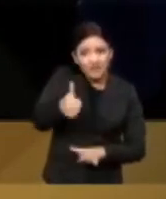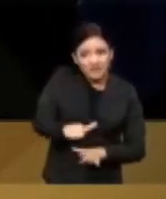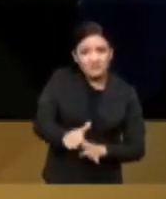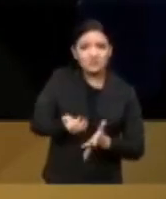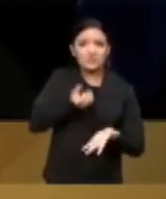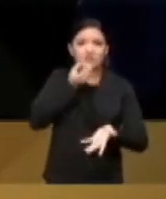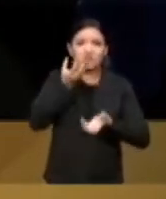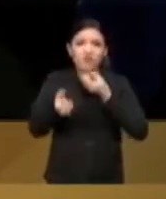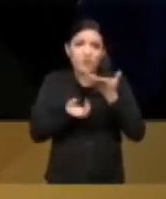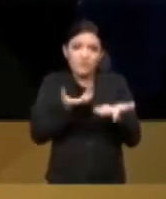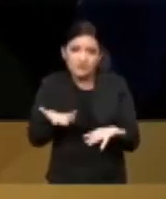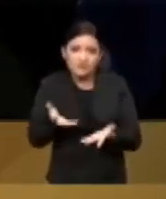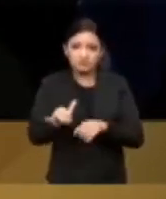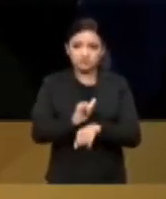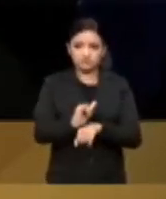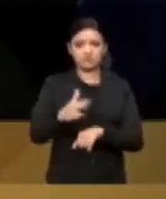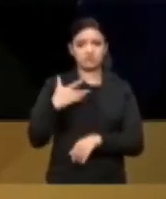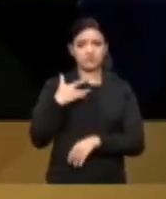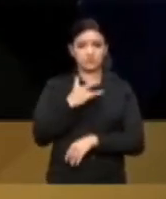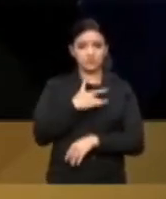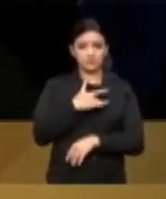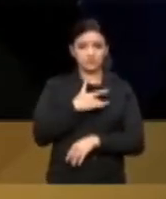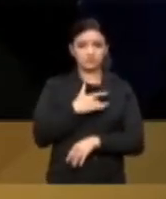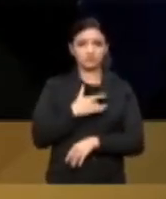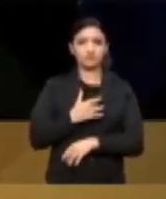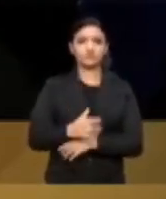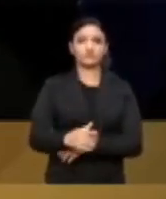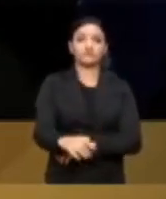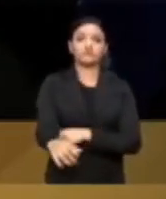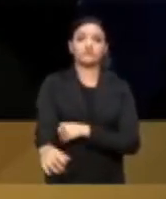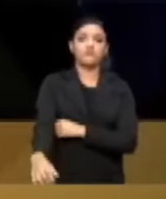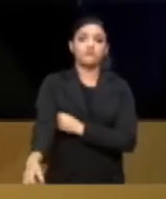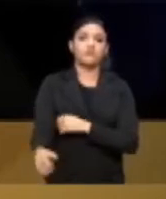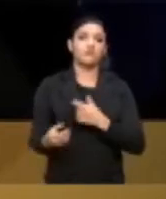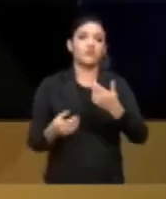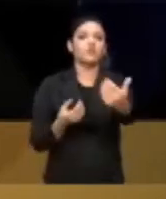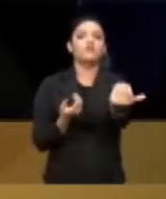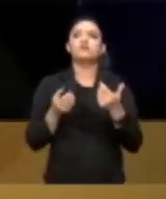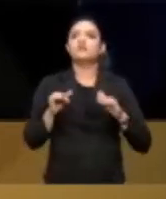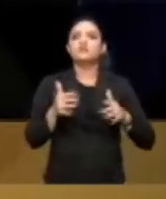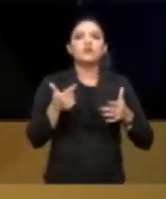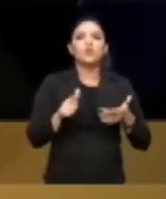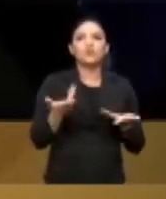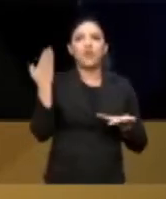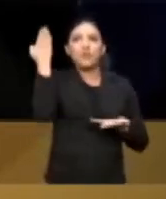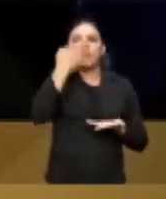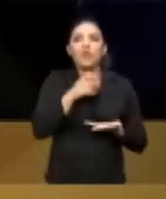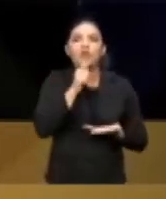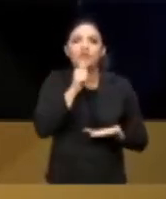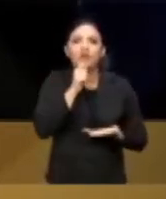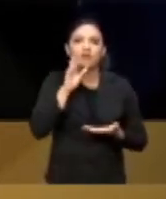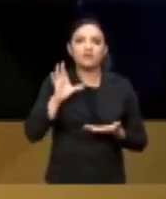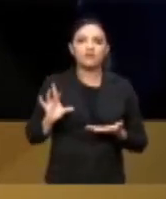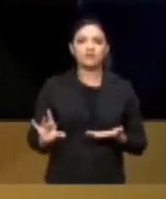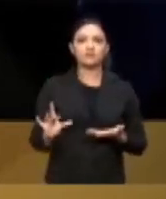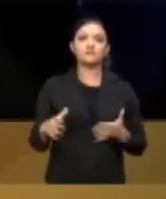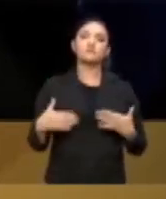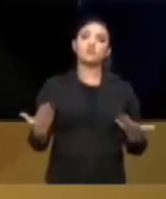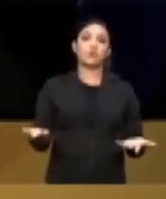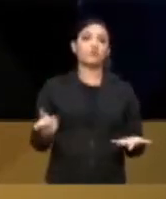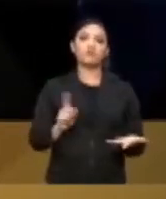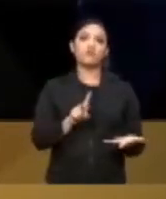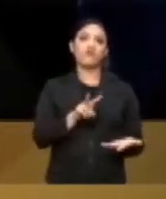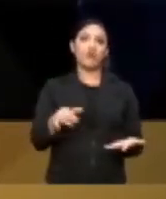informações estratégicas em saúde. Não havendo embasamento científico que legitime a vacinação, a medida não há de